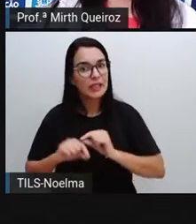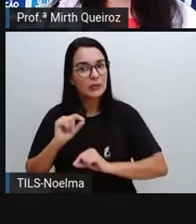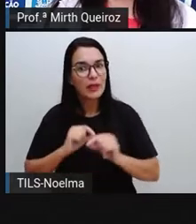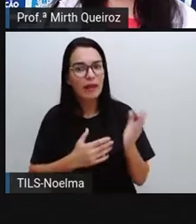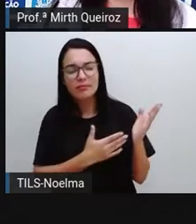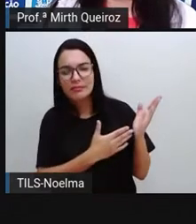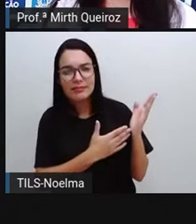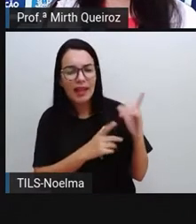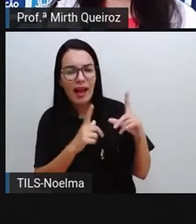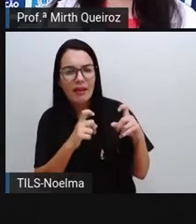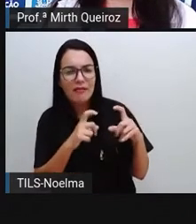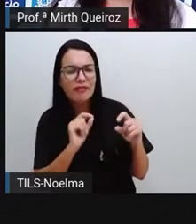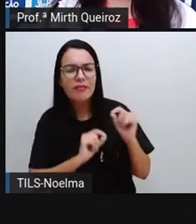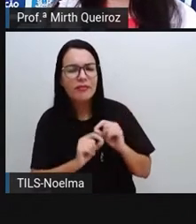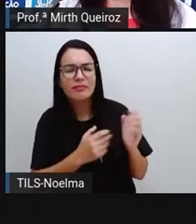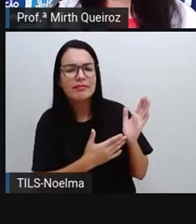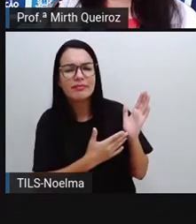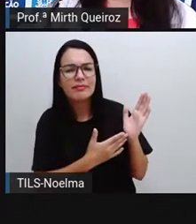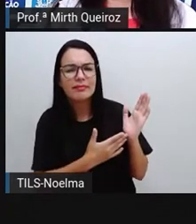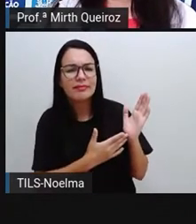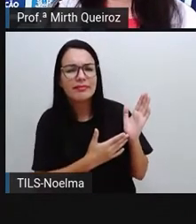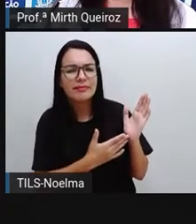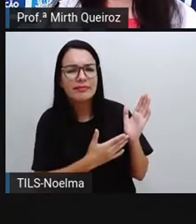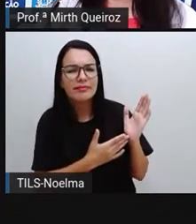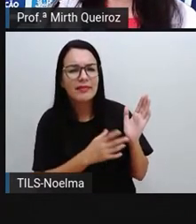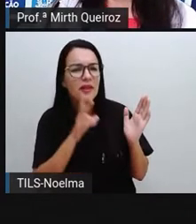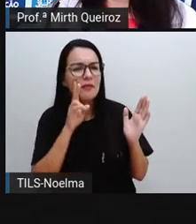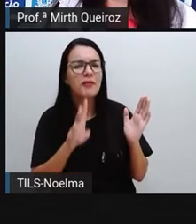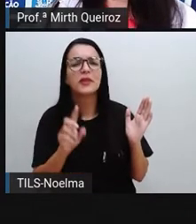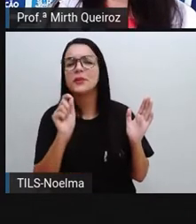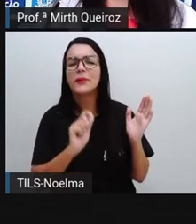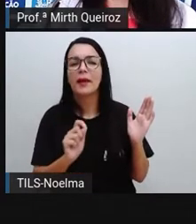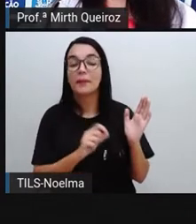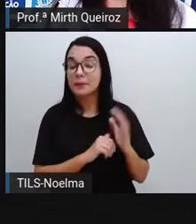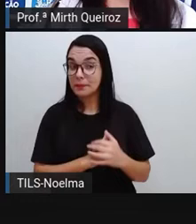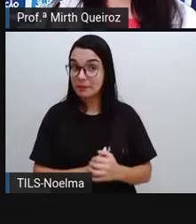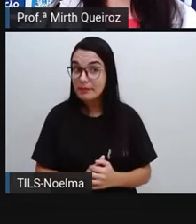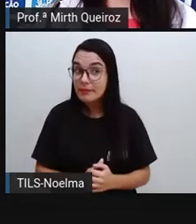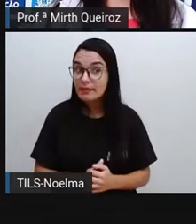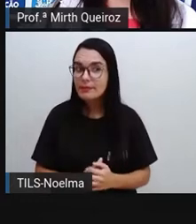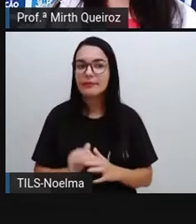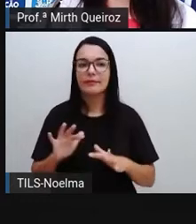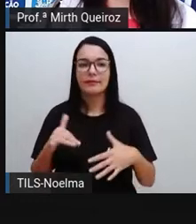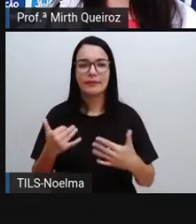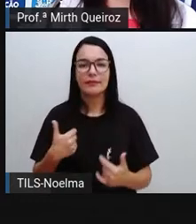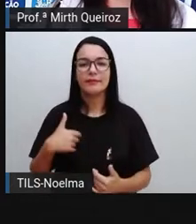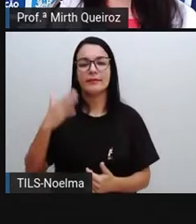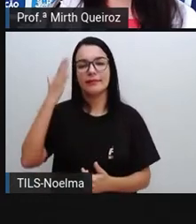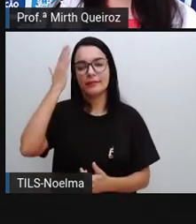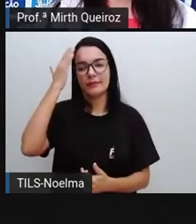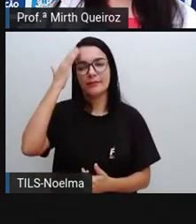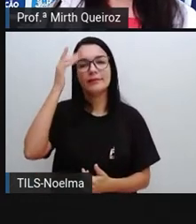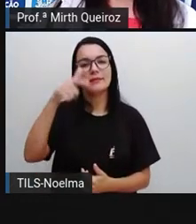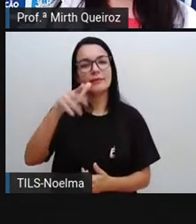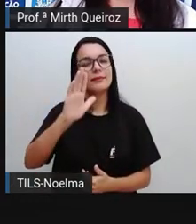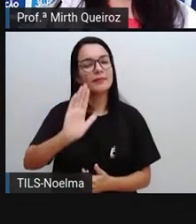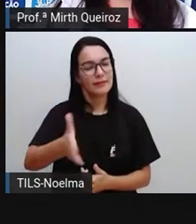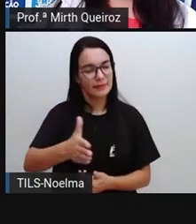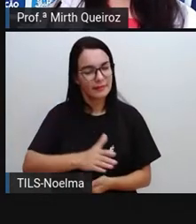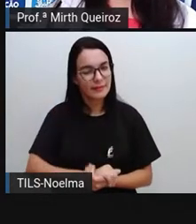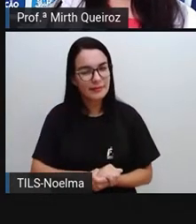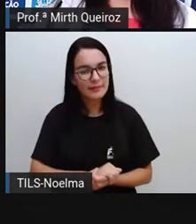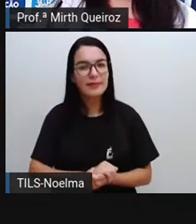estão vendo aí atrás aí desse texto? Ah, tenho certeza que vocês já sabem o que é, né?